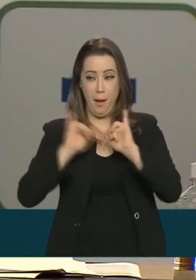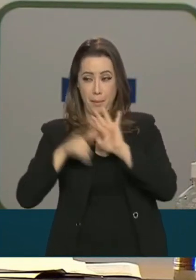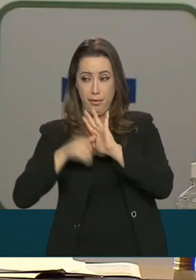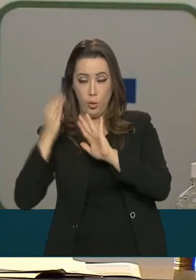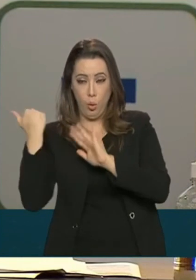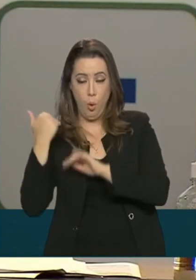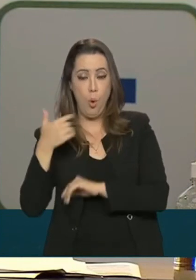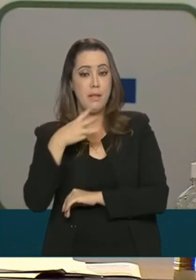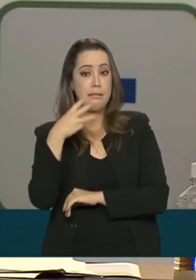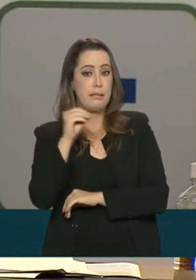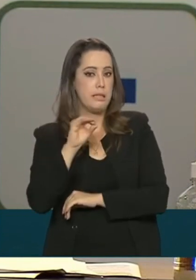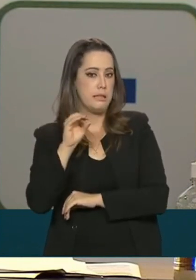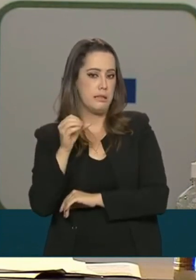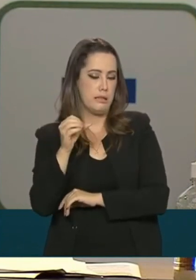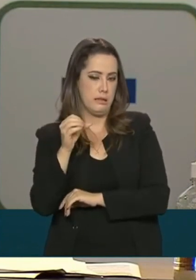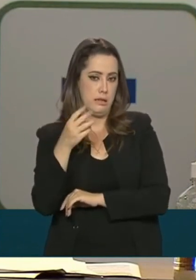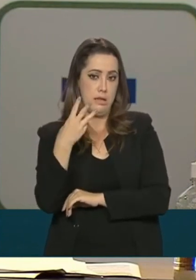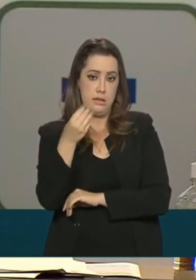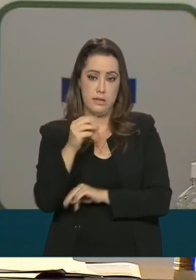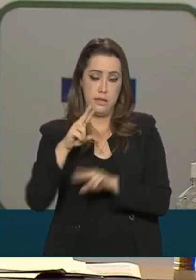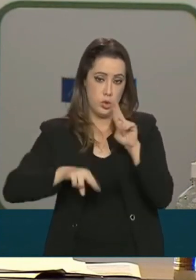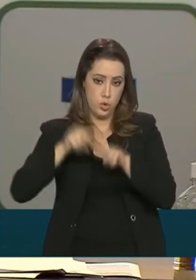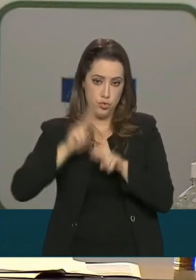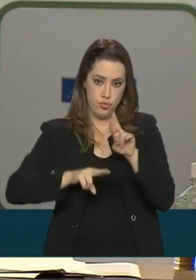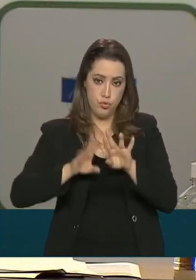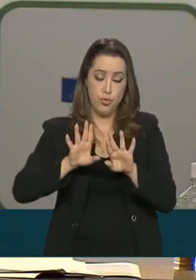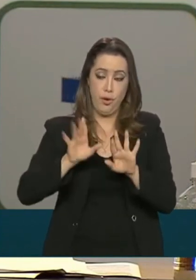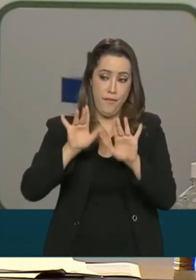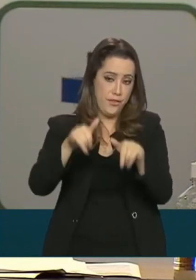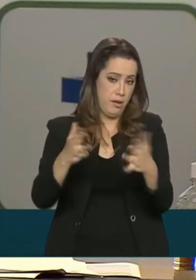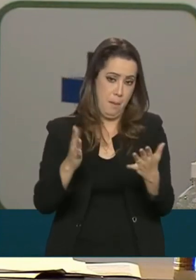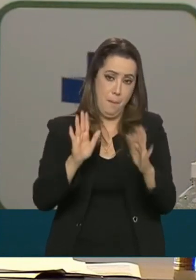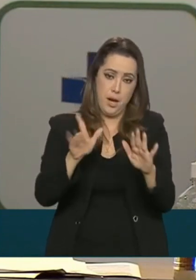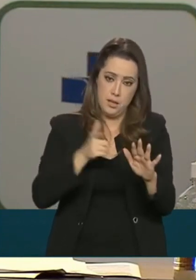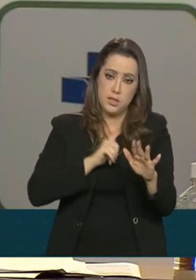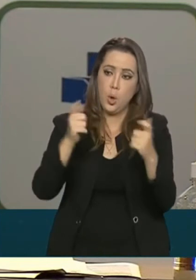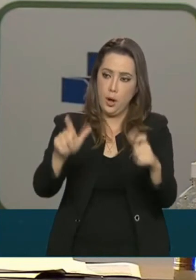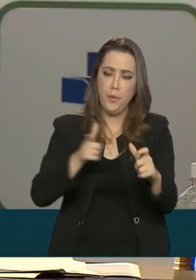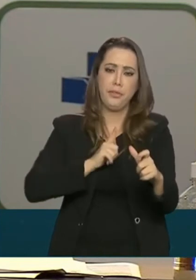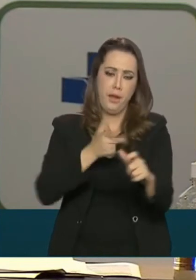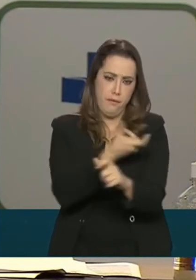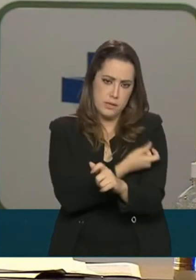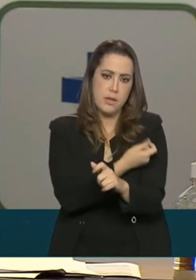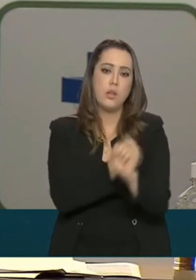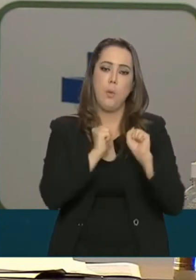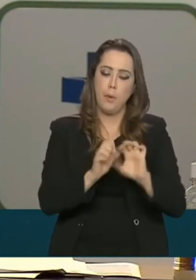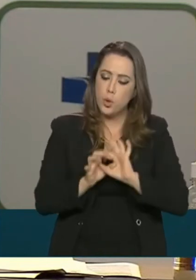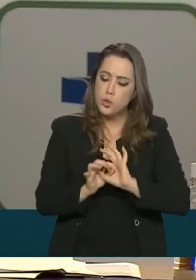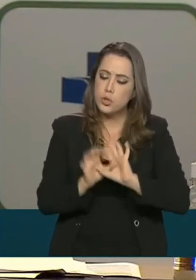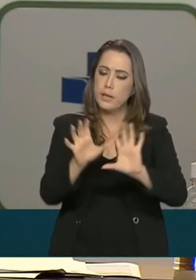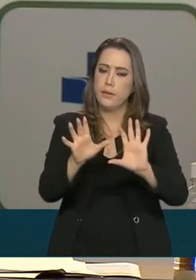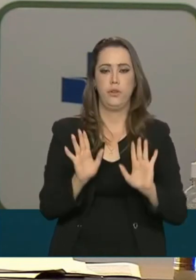dia 30/6, mas muitos municípios ainda têm estoque da vacina e esse Ministério recomenda